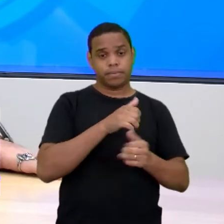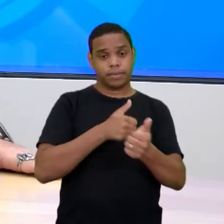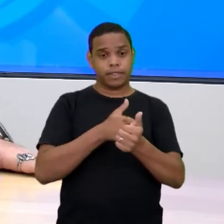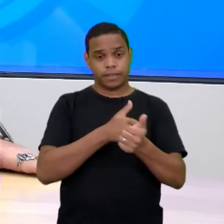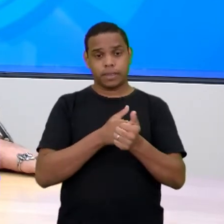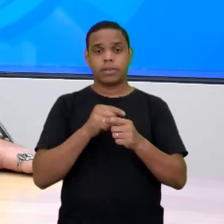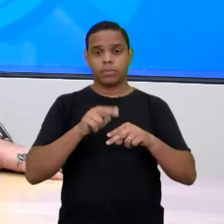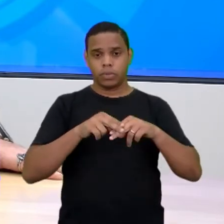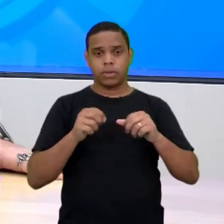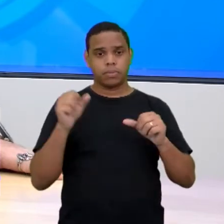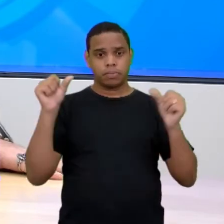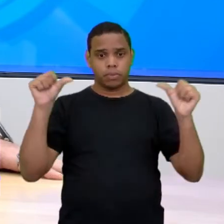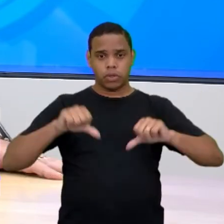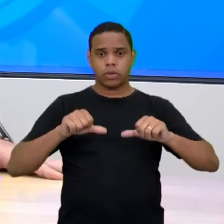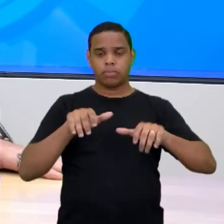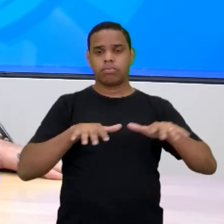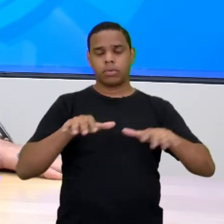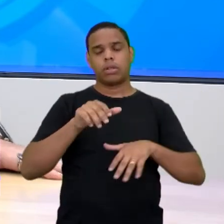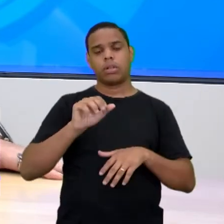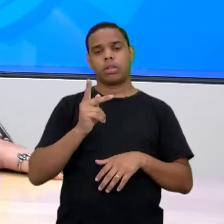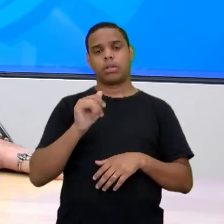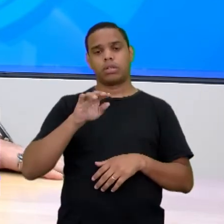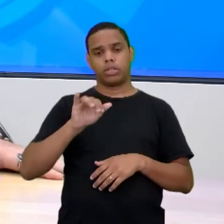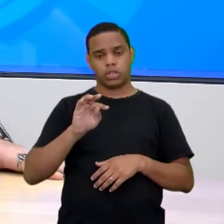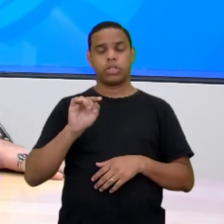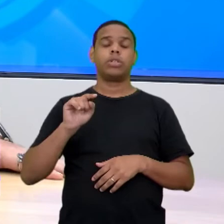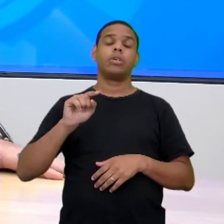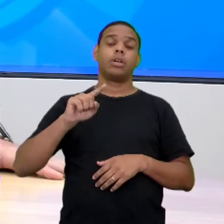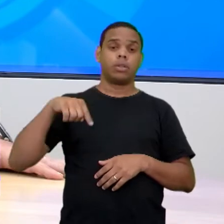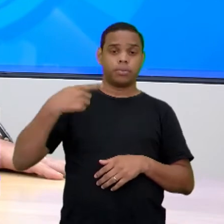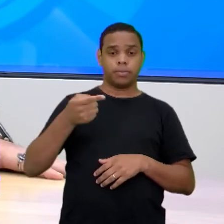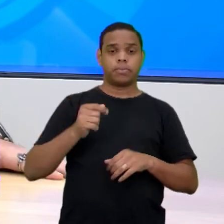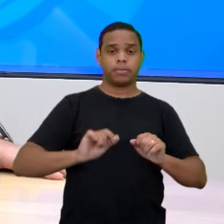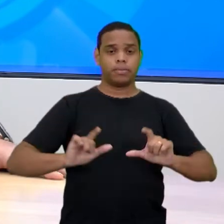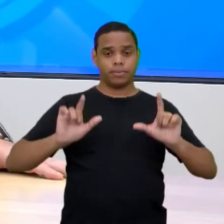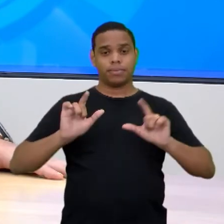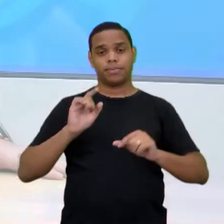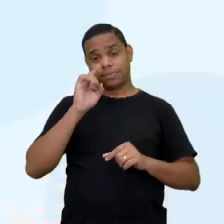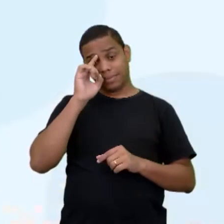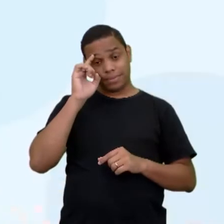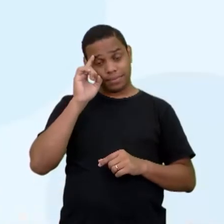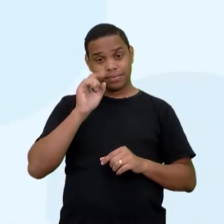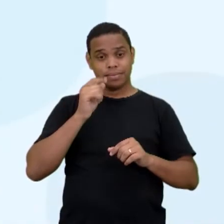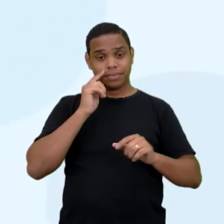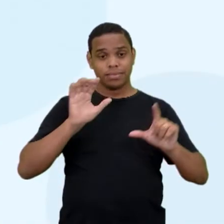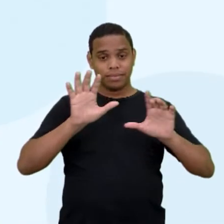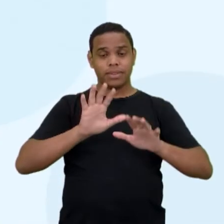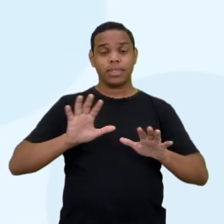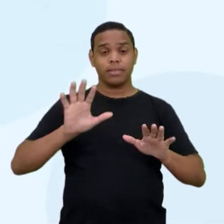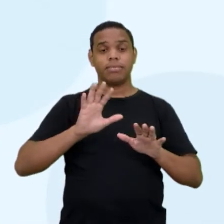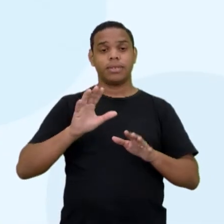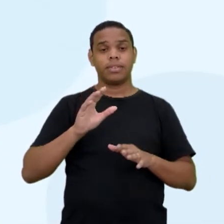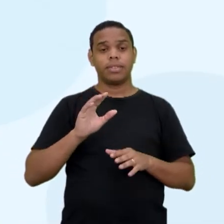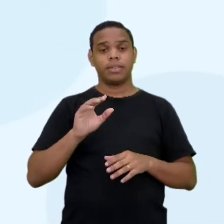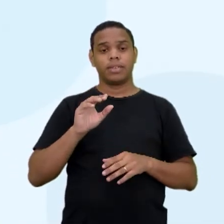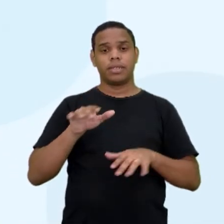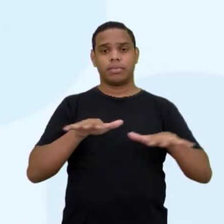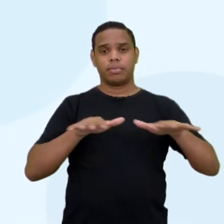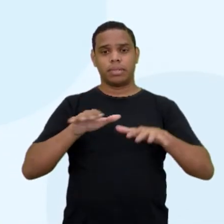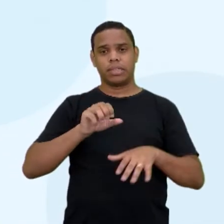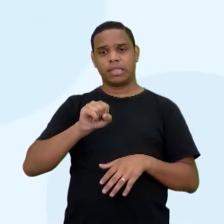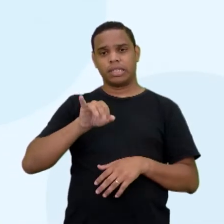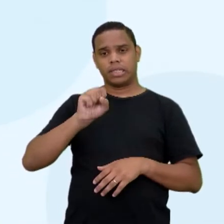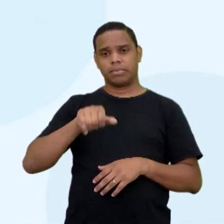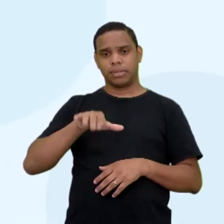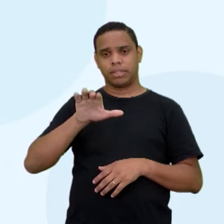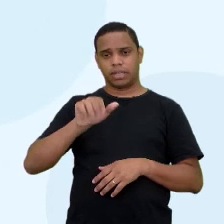atingiu mais o Haiti. Vamos lá para a próxima tela, que aí a gente vai ver um mapa de intensidade sísmica,